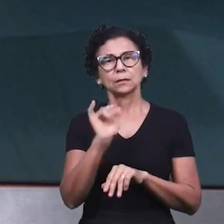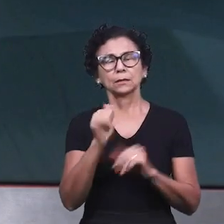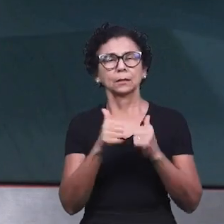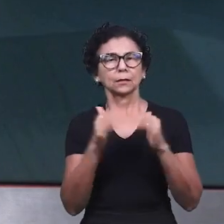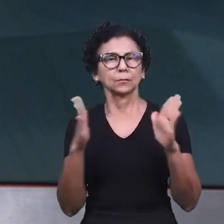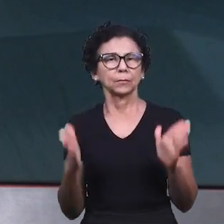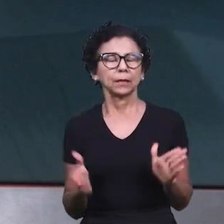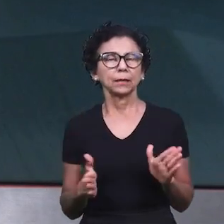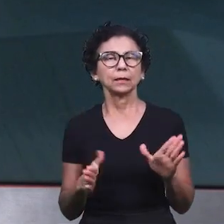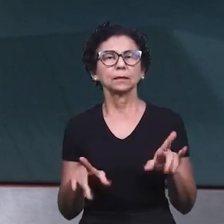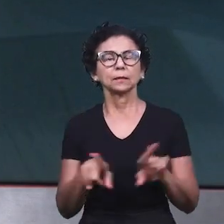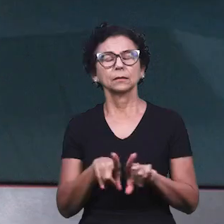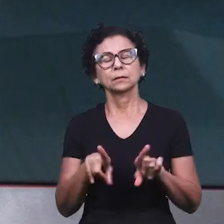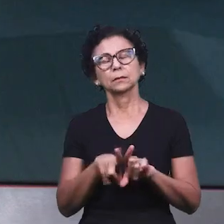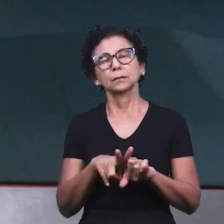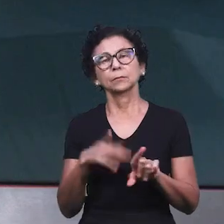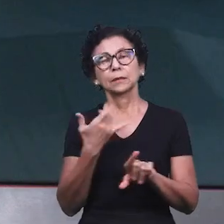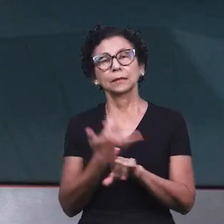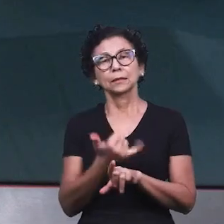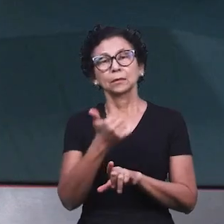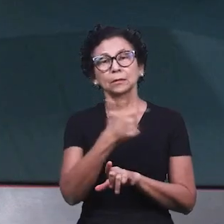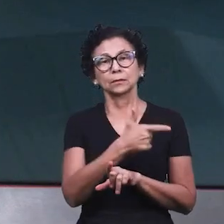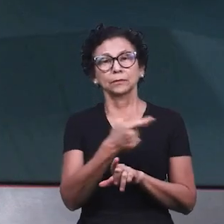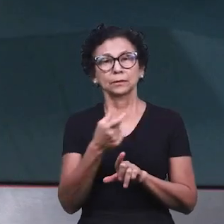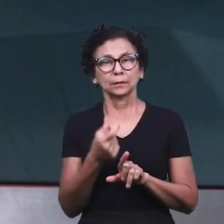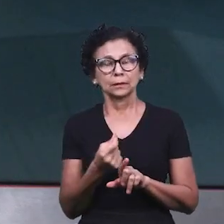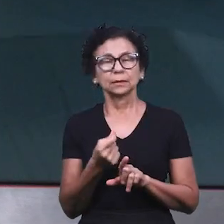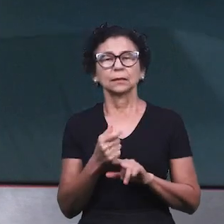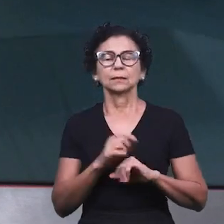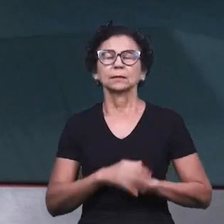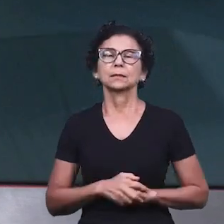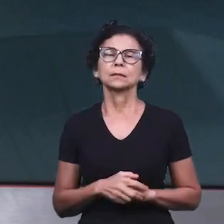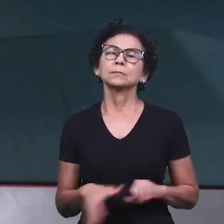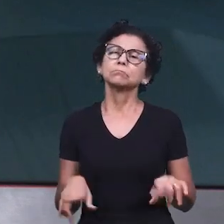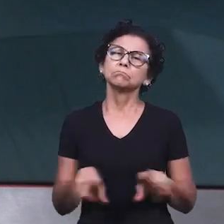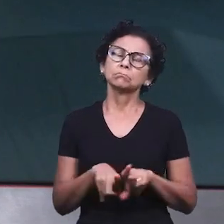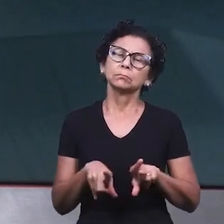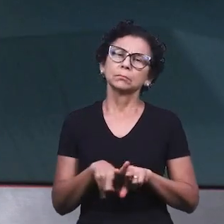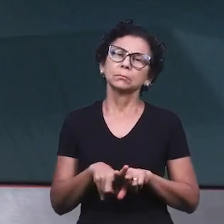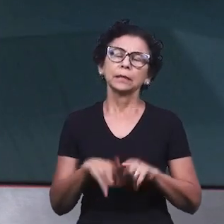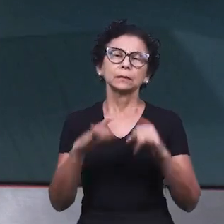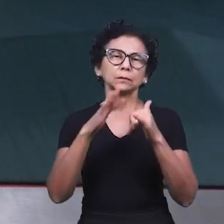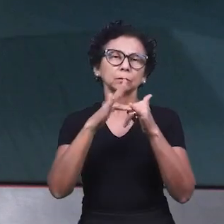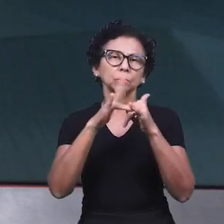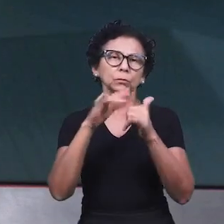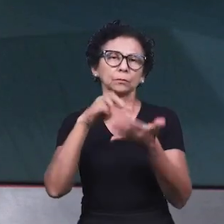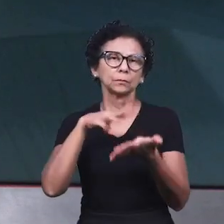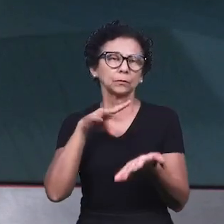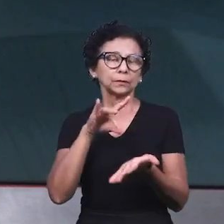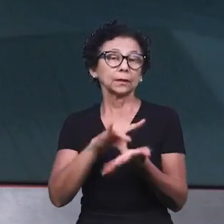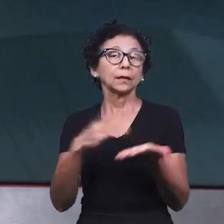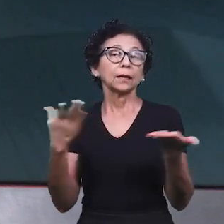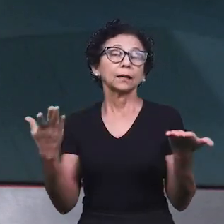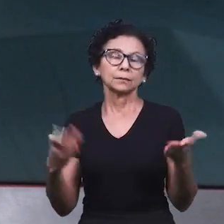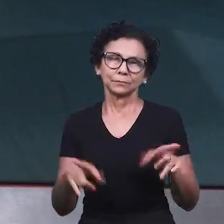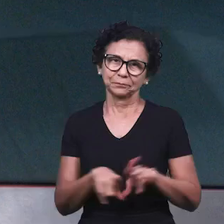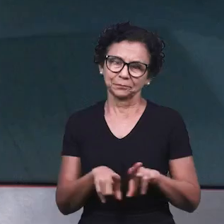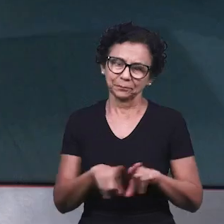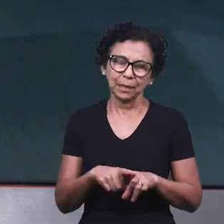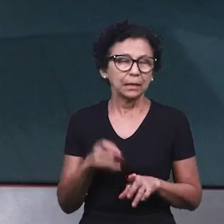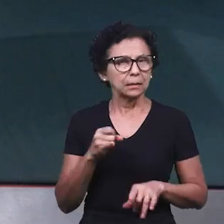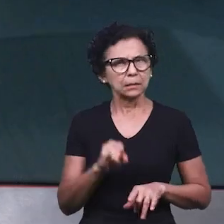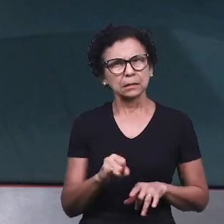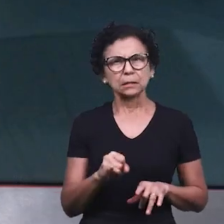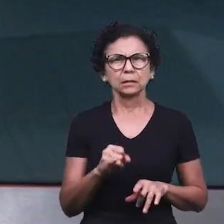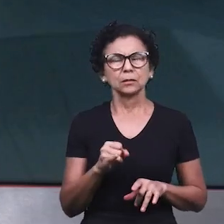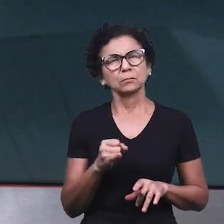pela Sky Livre e 126 em Bratel. Estamos também no YouTube. Inclusive,